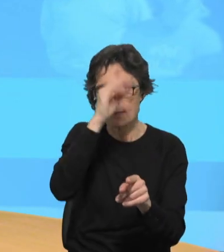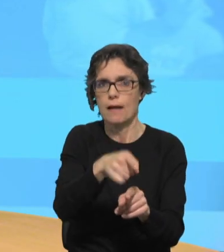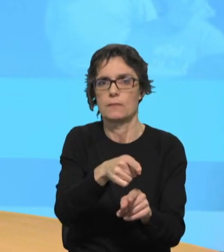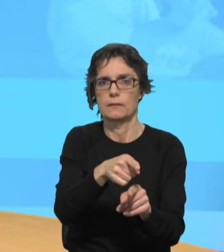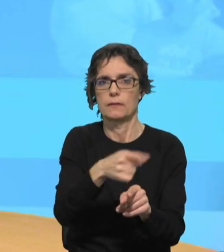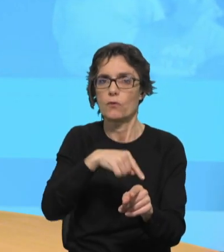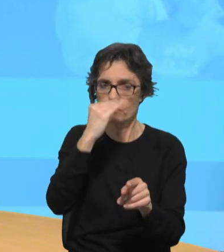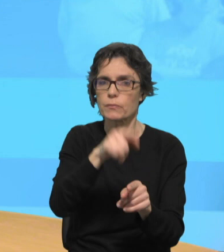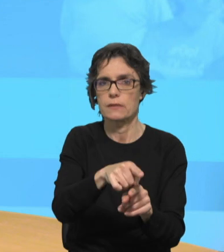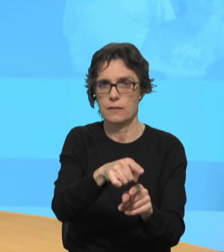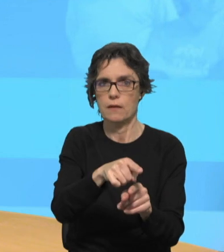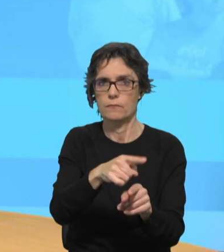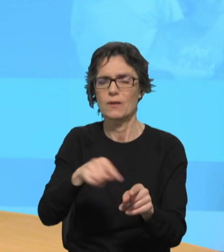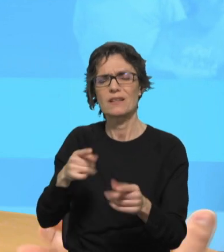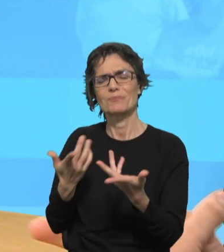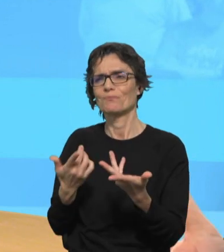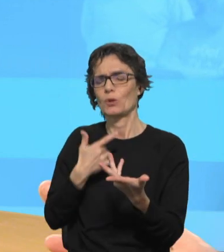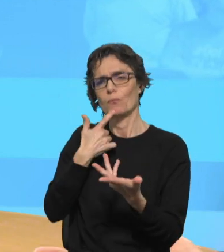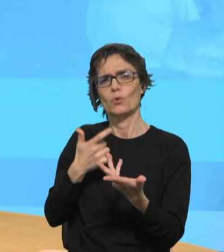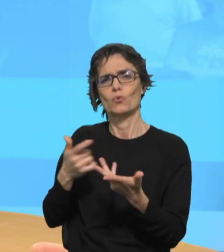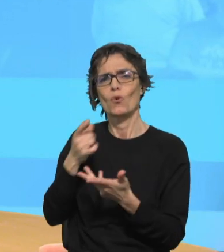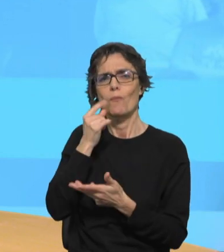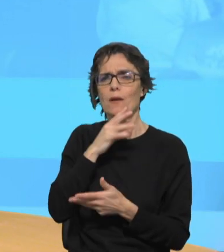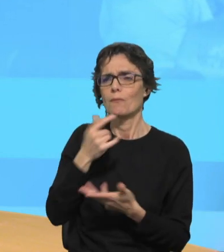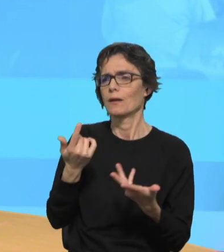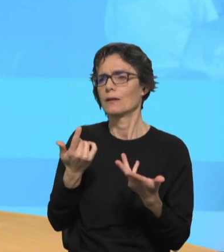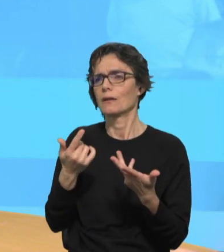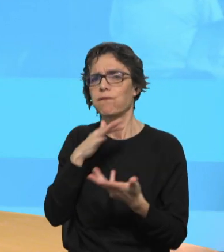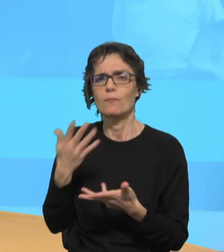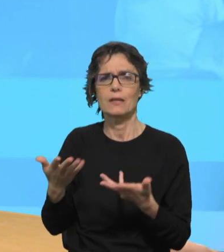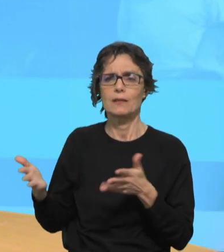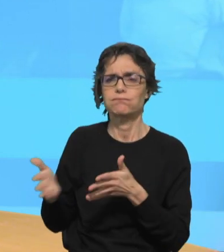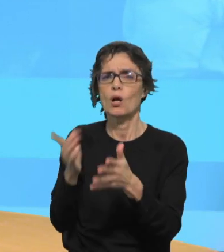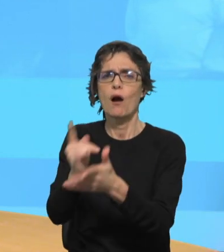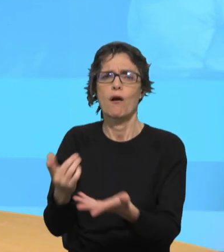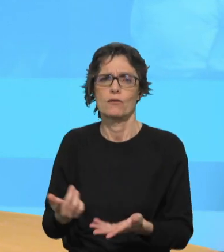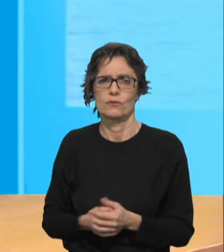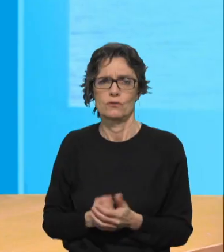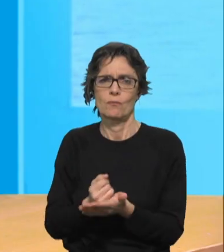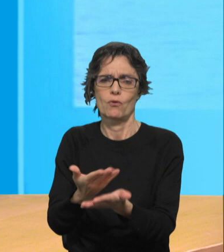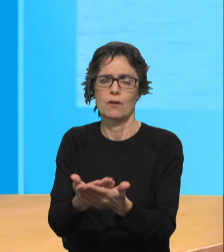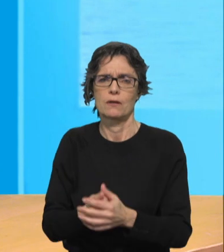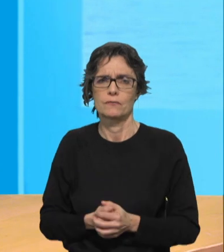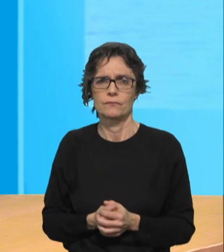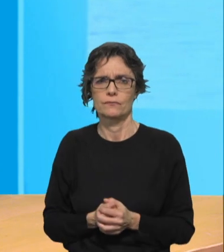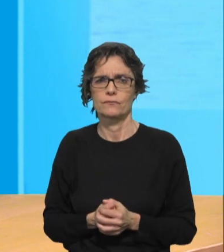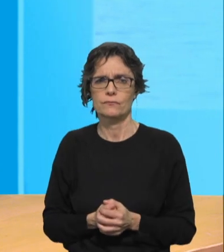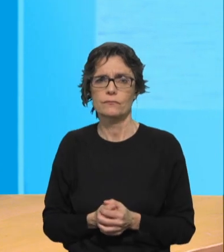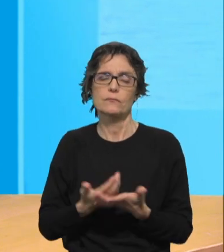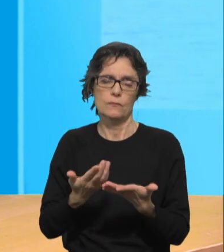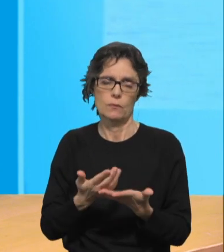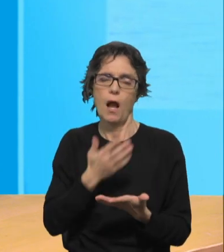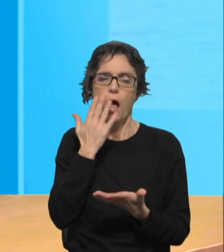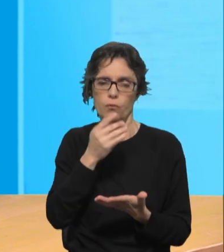famílias enfim, que ajudam a ultrapassar algumas dificuldades? Os alunos sabem que grande parte dos resultados,